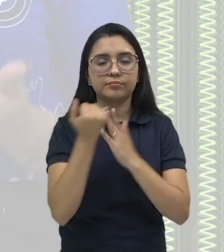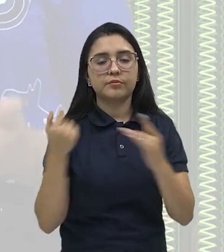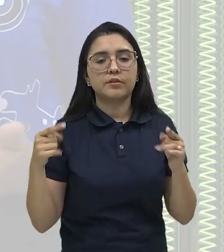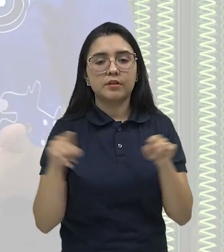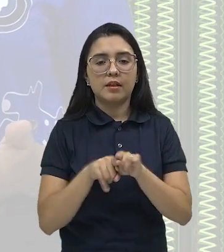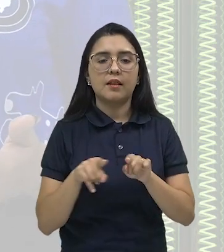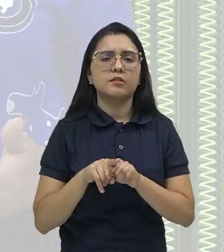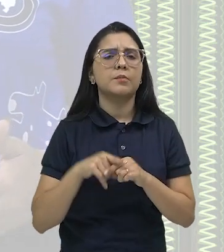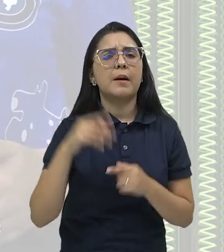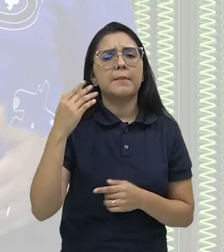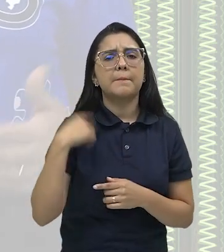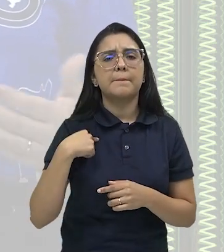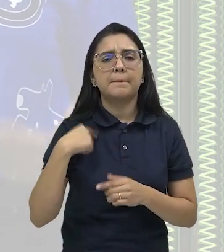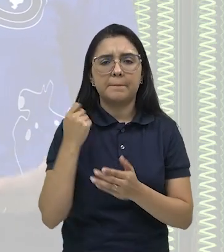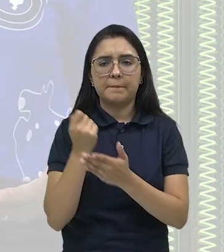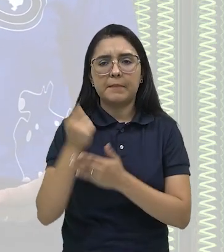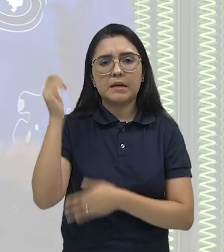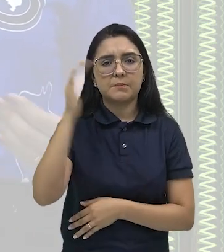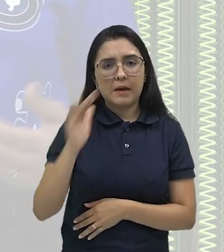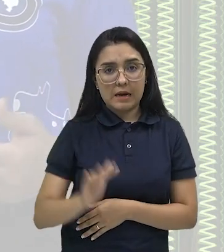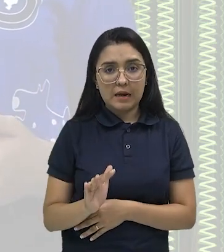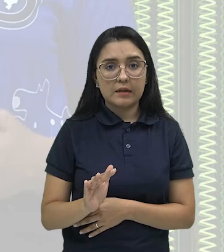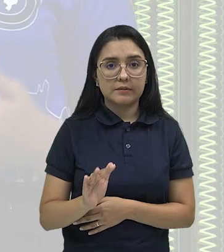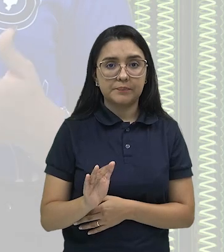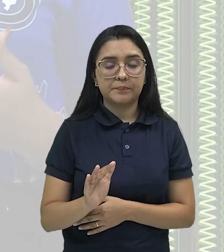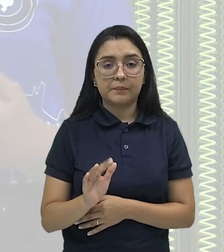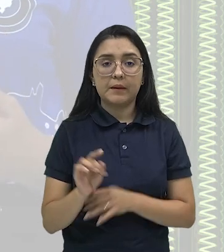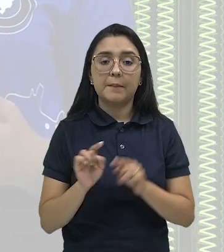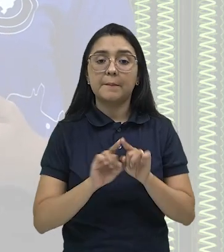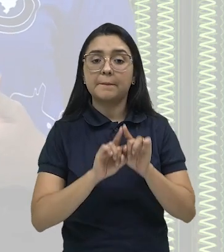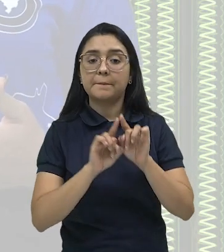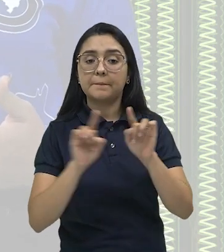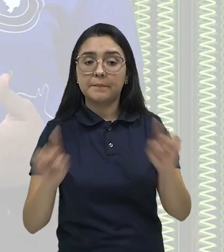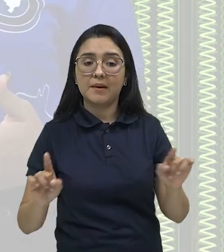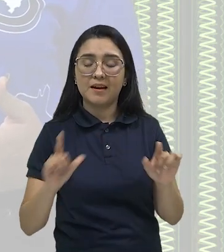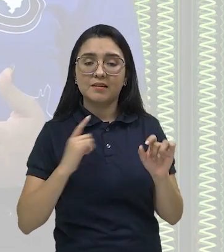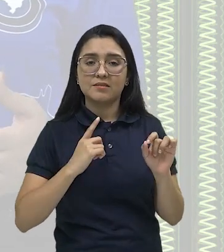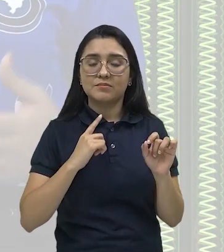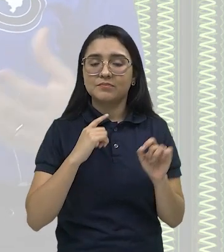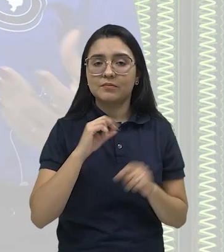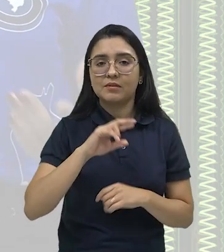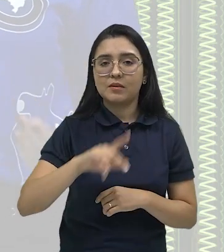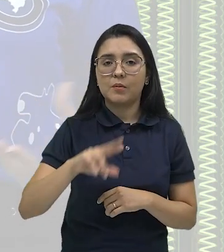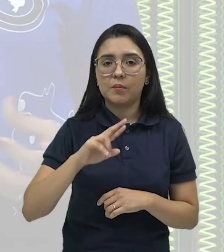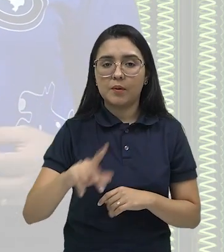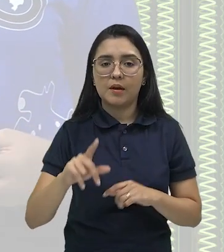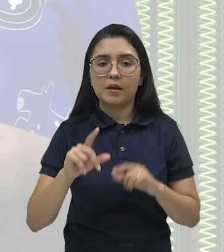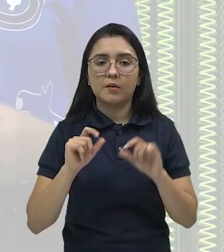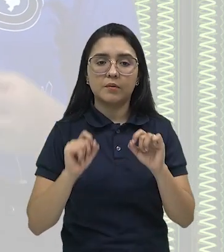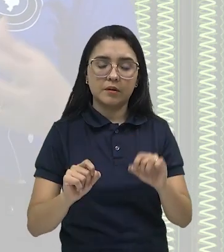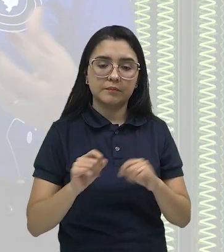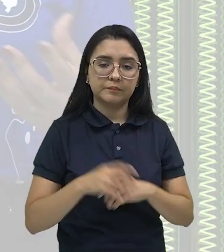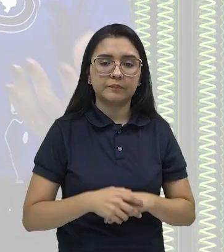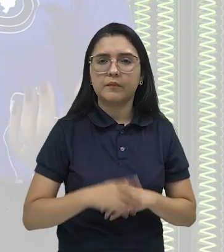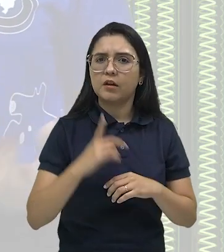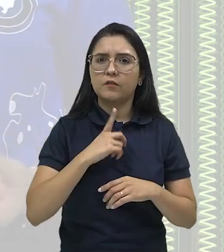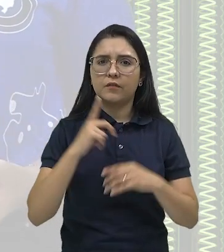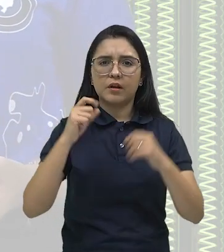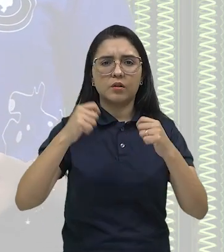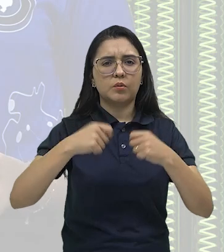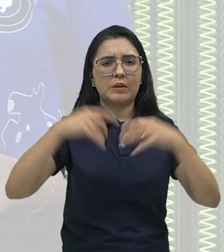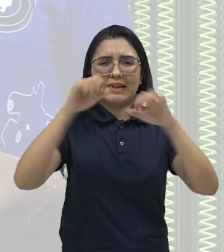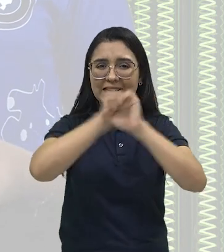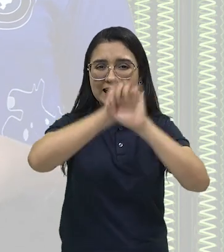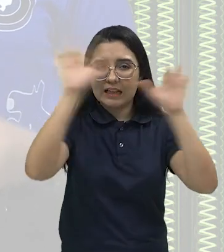são mais baratas, são mais acessíveis, Porém, elas não têm uma eficiência tão alta, porque elas não vão iluminar tão